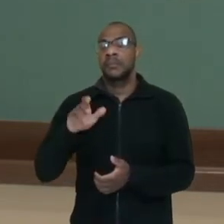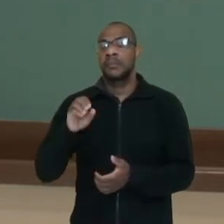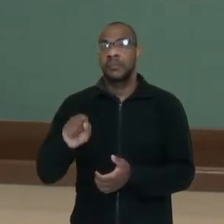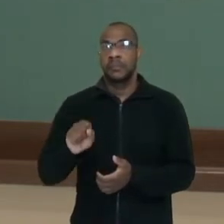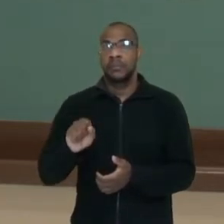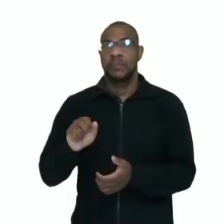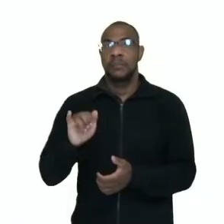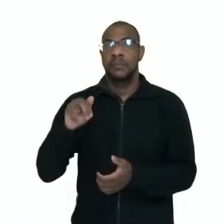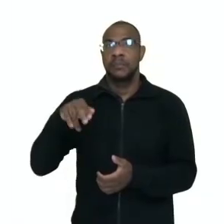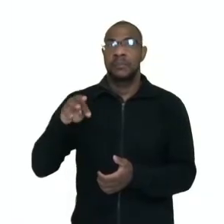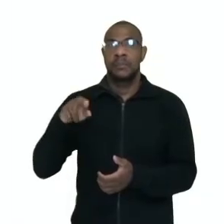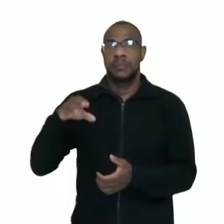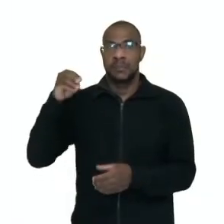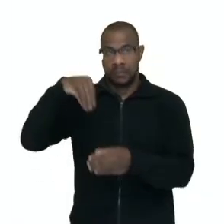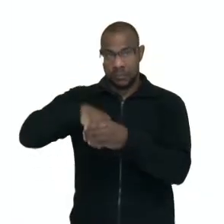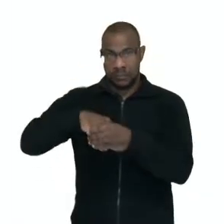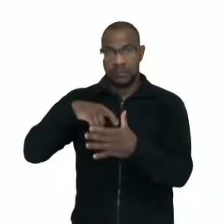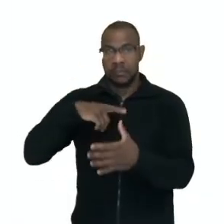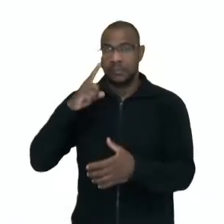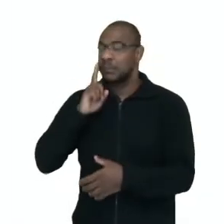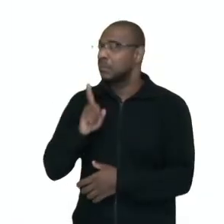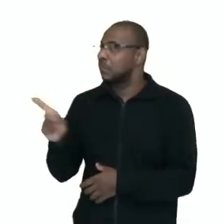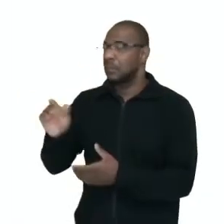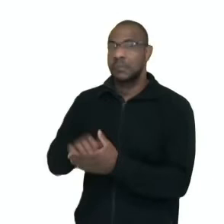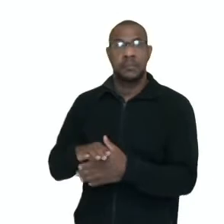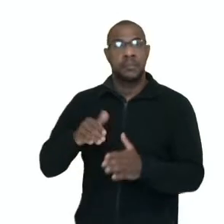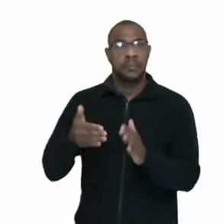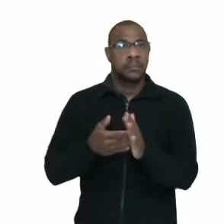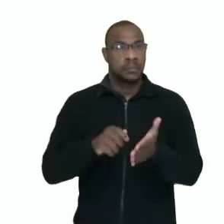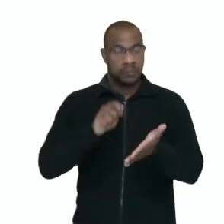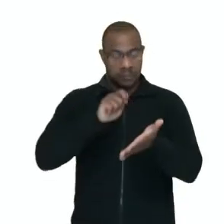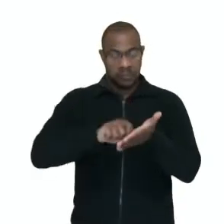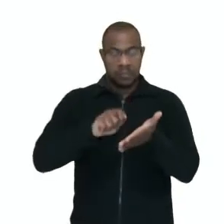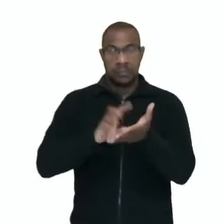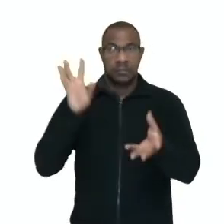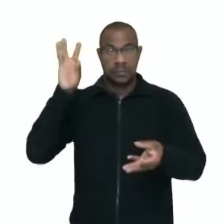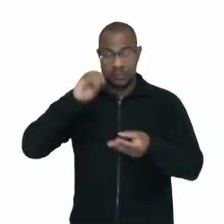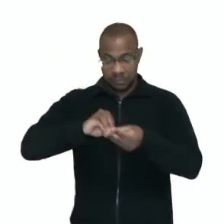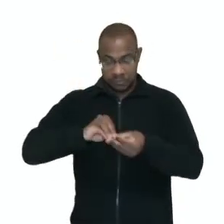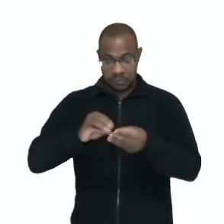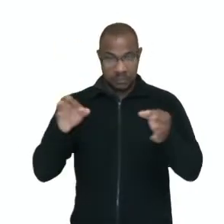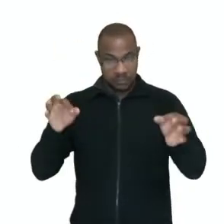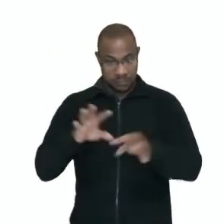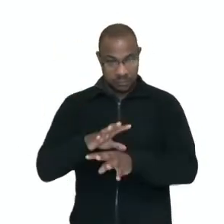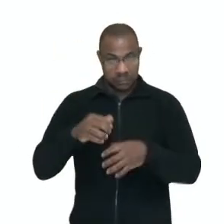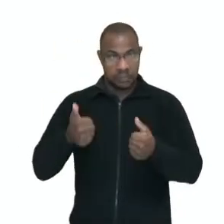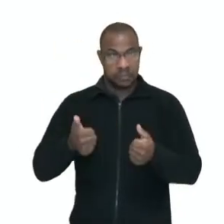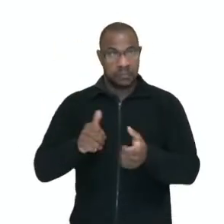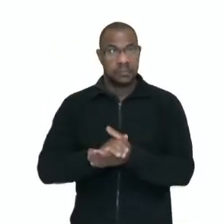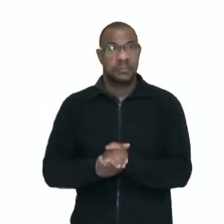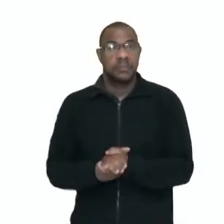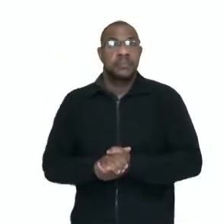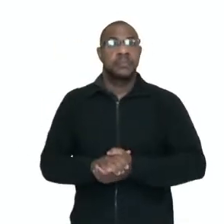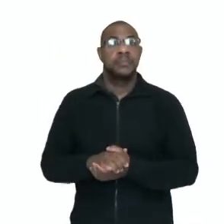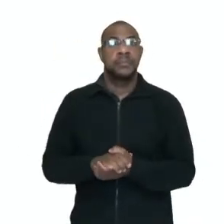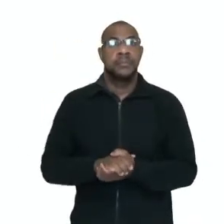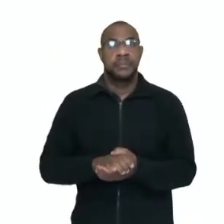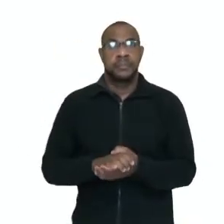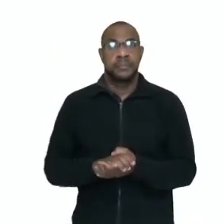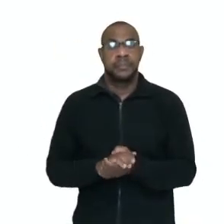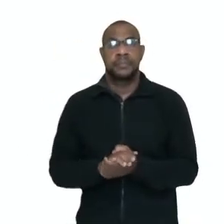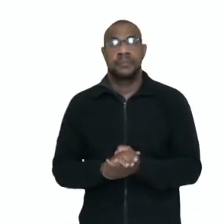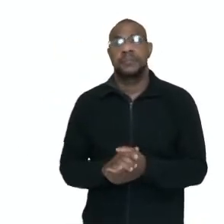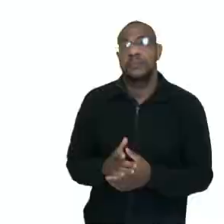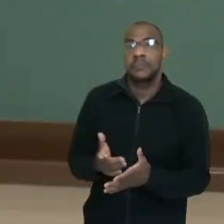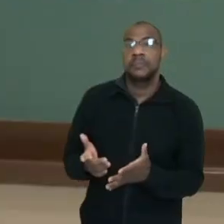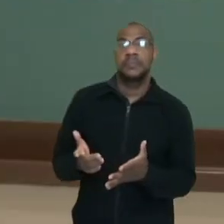polígono regular, todos os ângulos inscritos são congruentes, ok? Um polígono regular é tudo lindo, maravilhoso, tudo